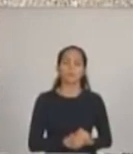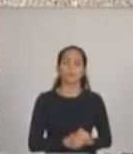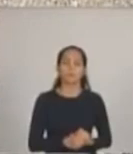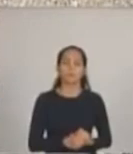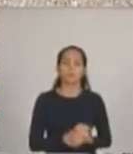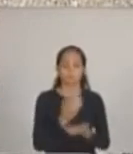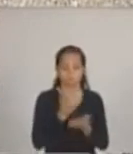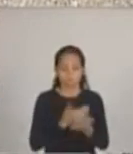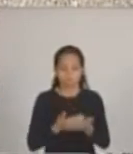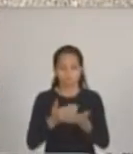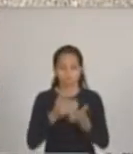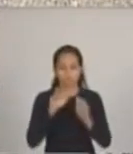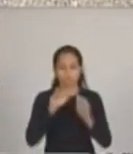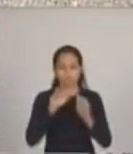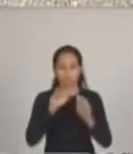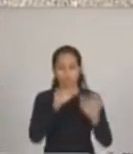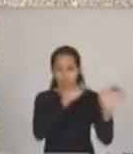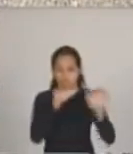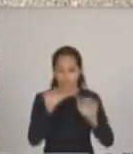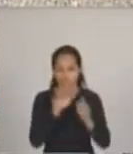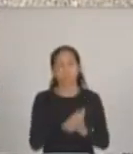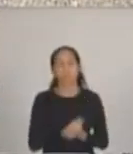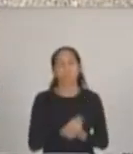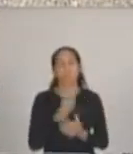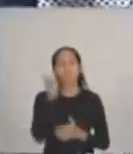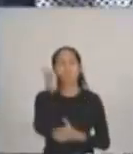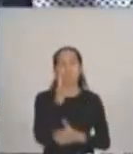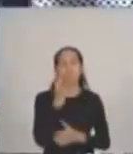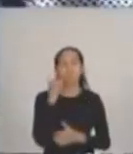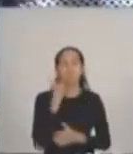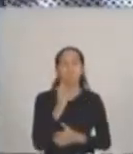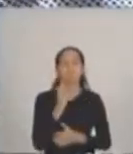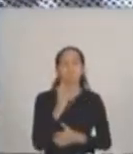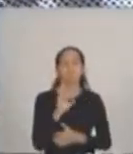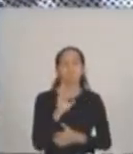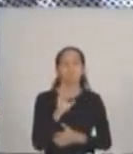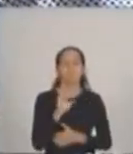Vamos começar a colher os votos. Deputado Adilson Espíndola.